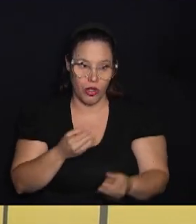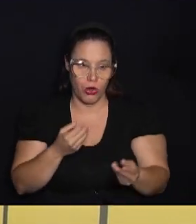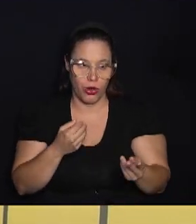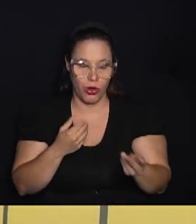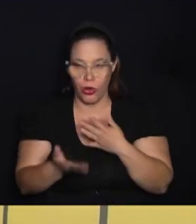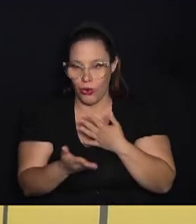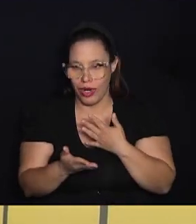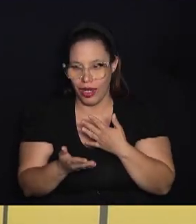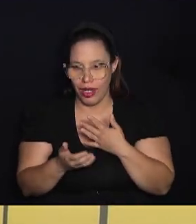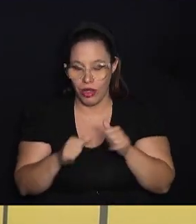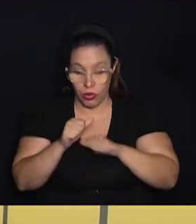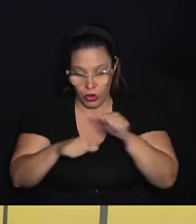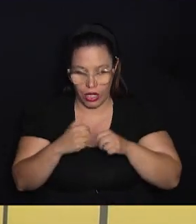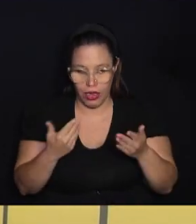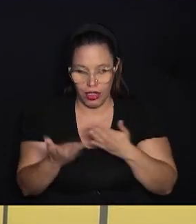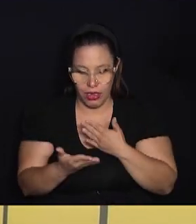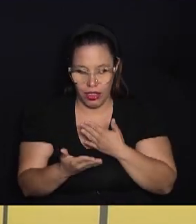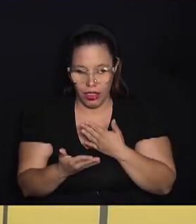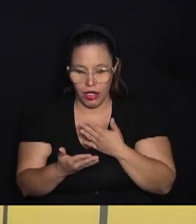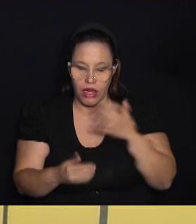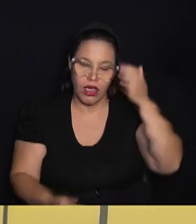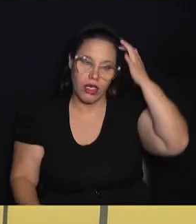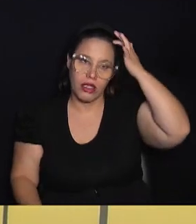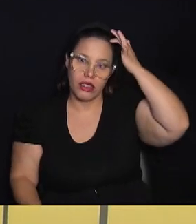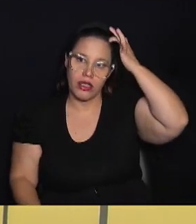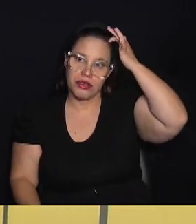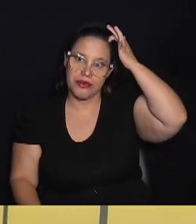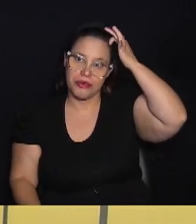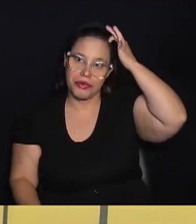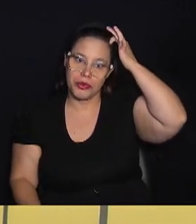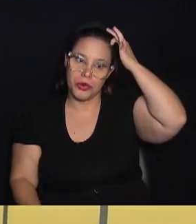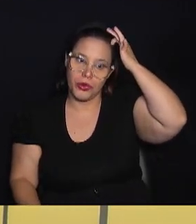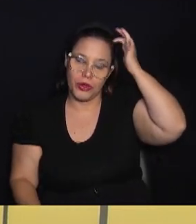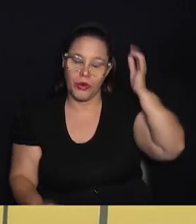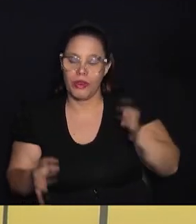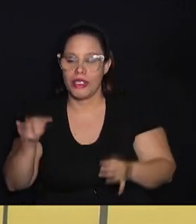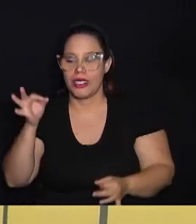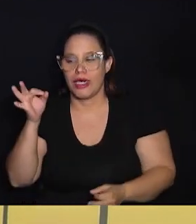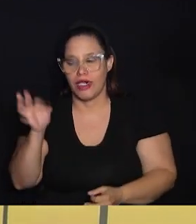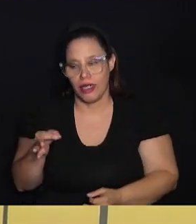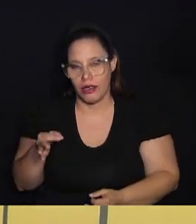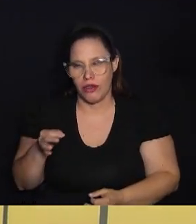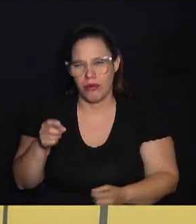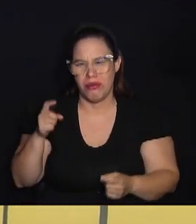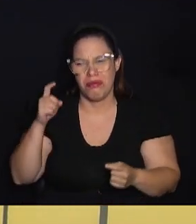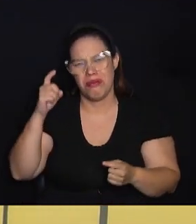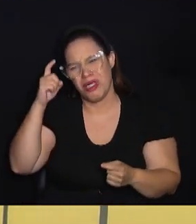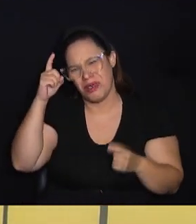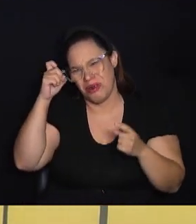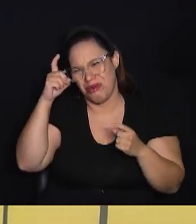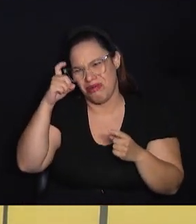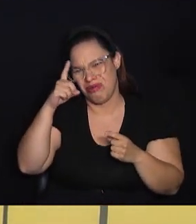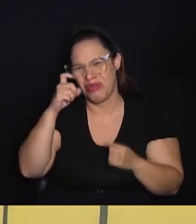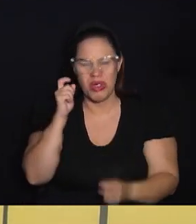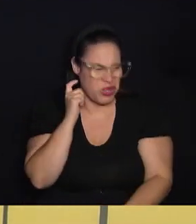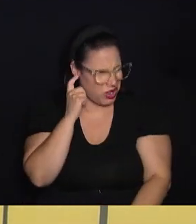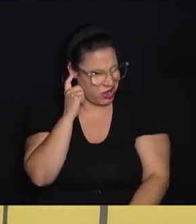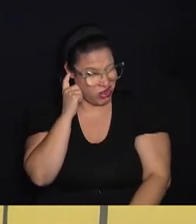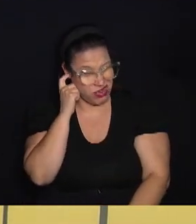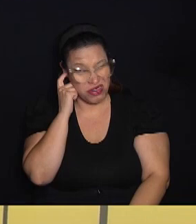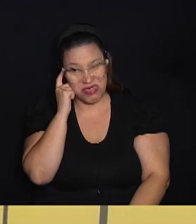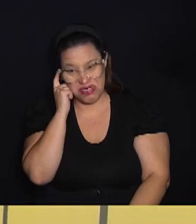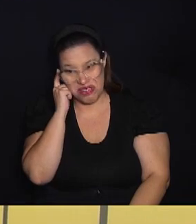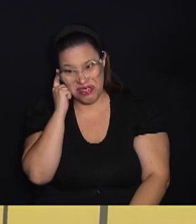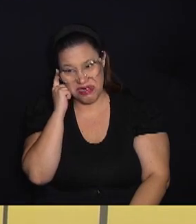é importante a frase da Andreia para mim é perfeita assim que é não tem milagre porque às vezes as pessoas vão PR as práticas integrativas e